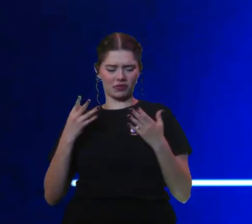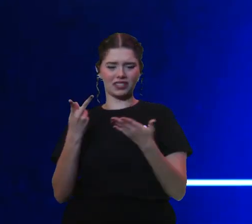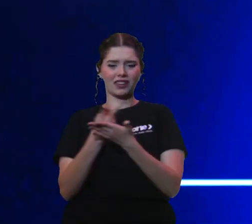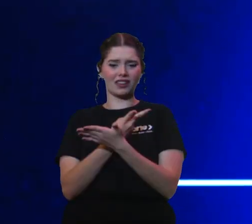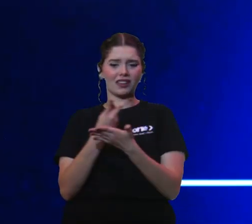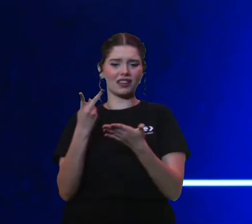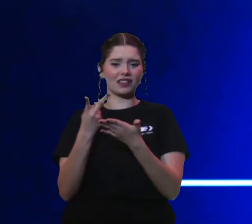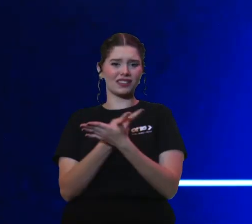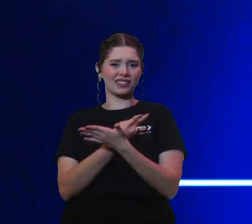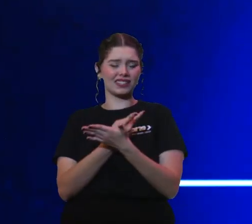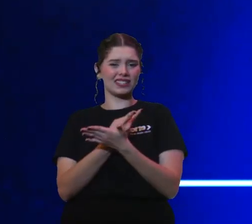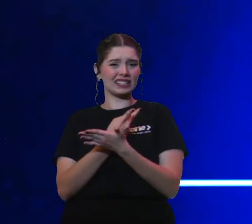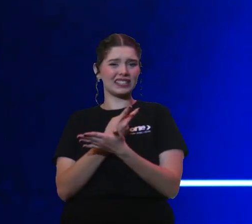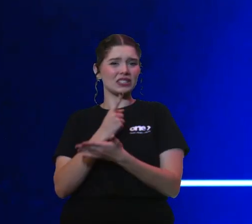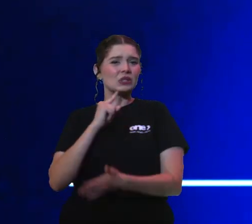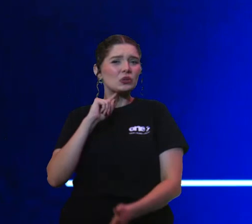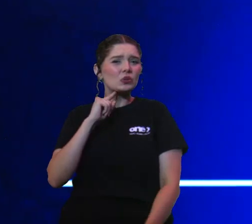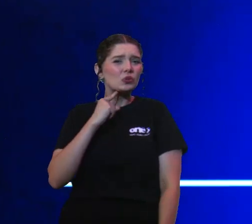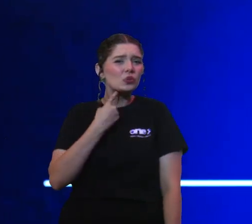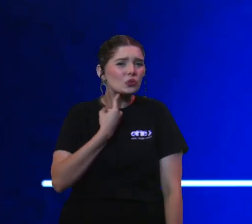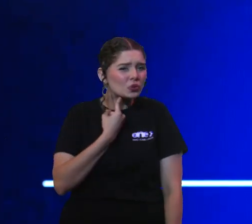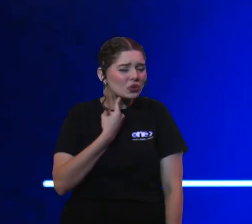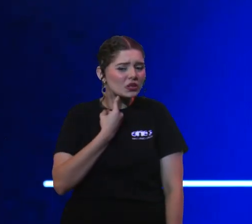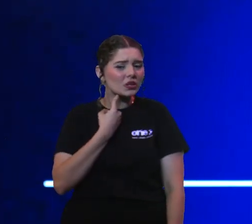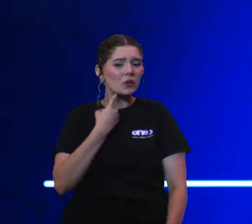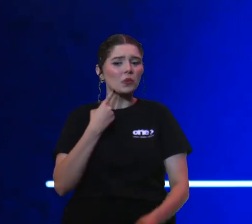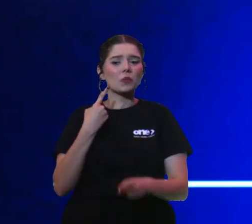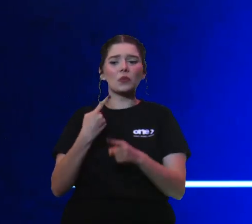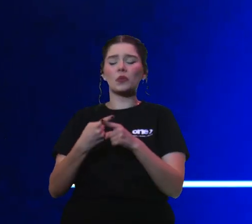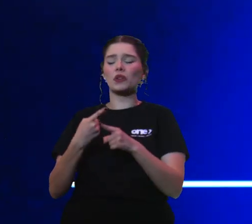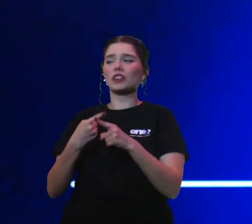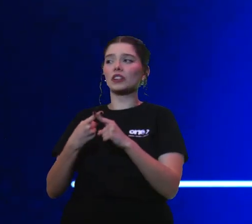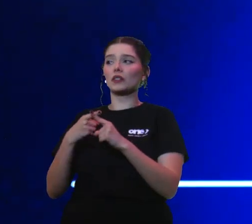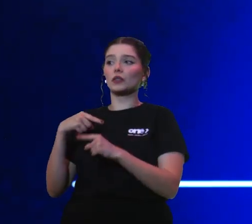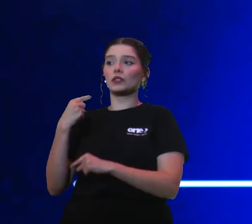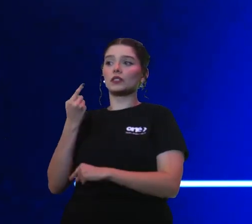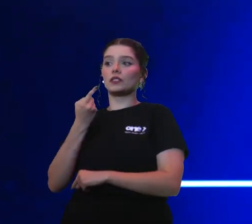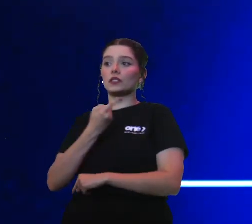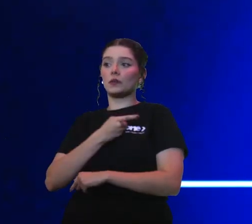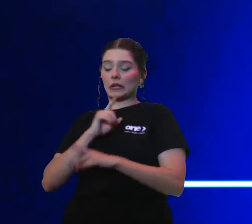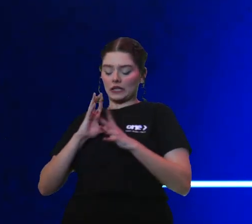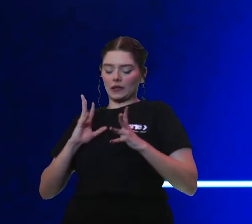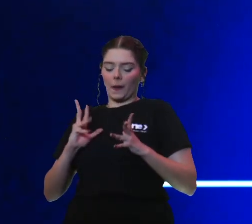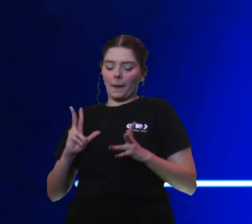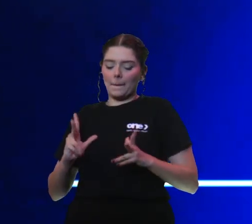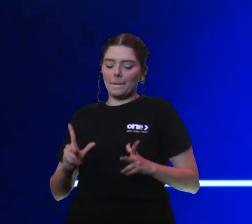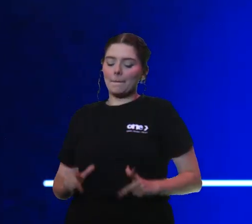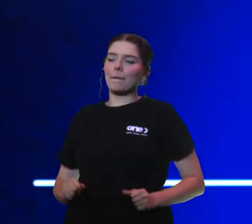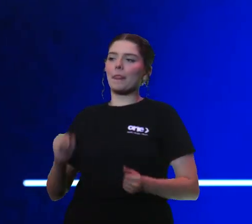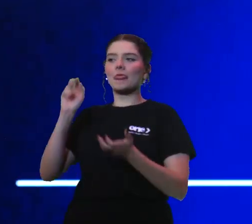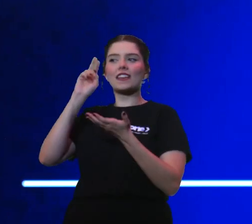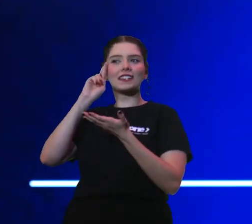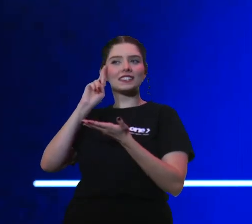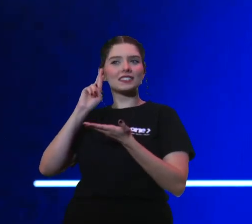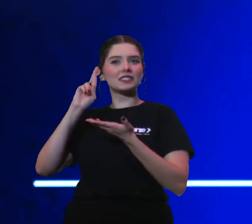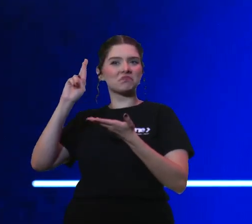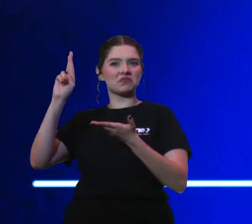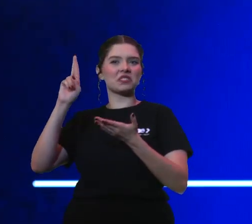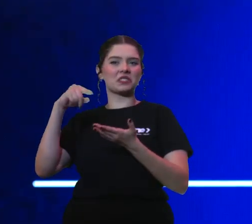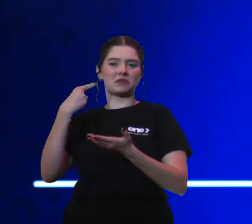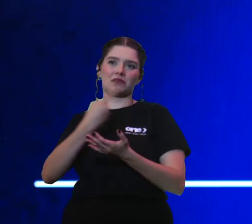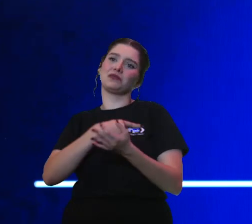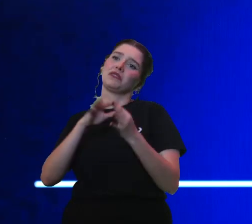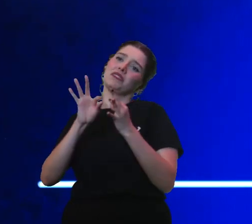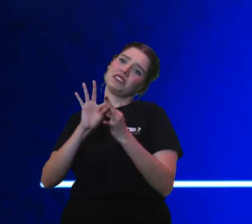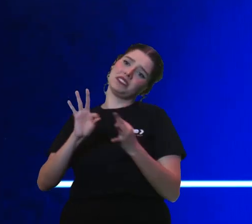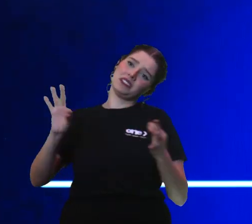vestes sujas. Porque quando andamos na santidade do Senhor, aquilo que são obras que não tem a ver com aquilo que é